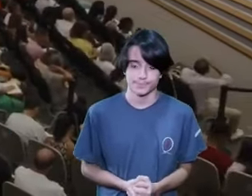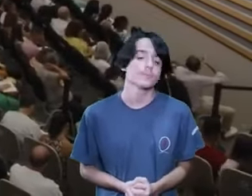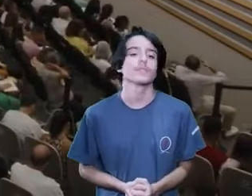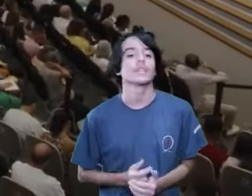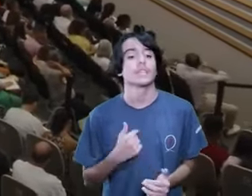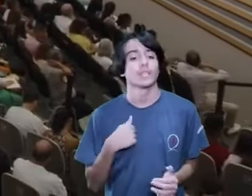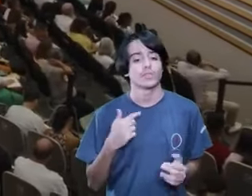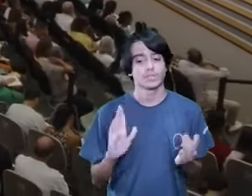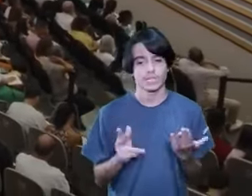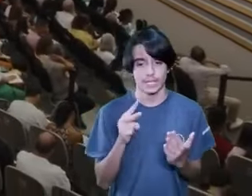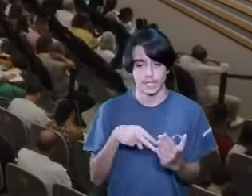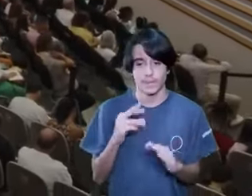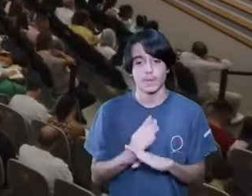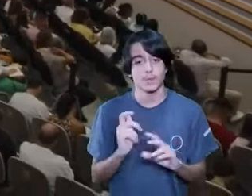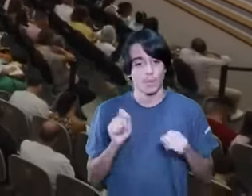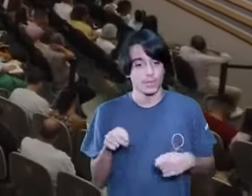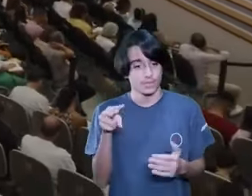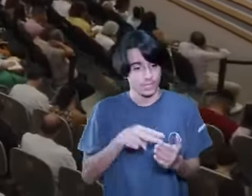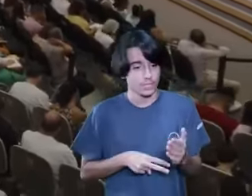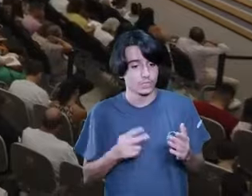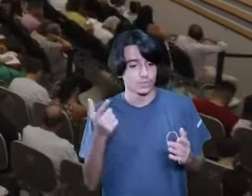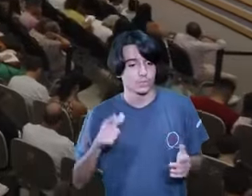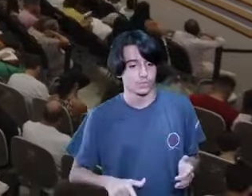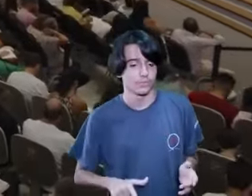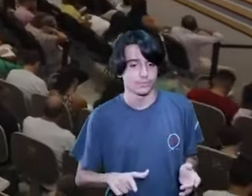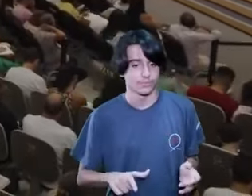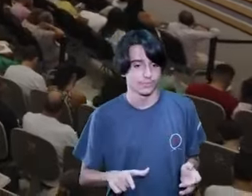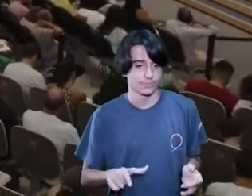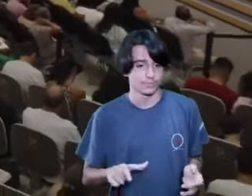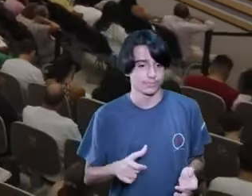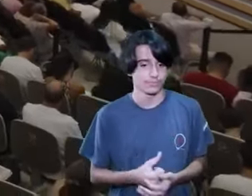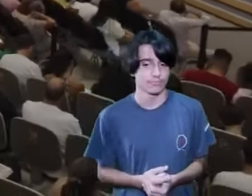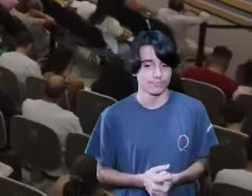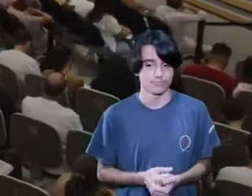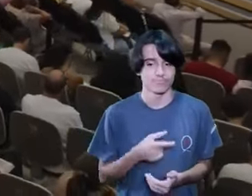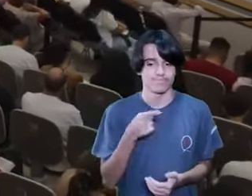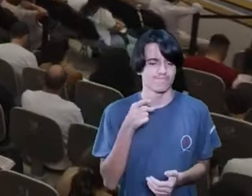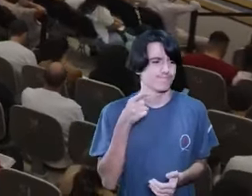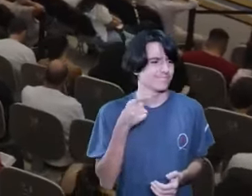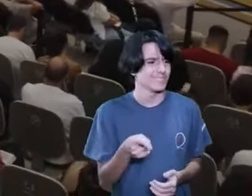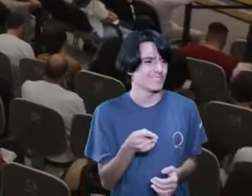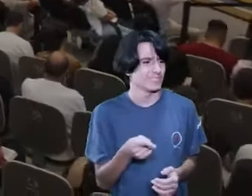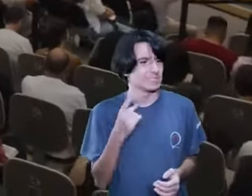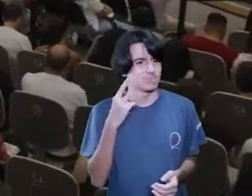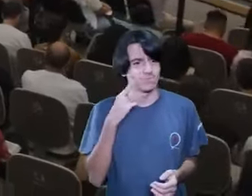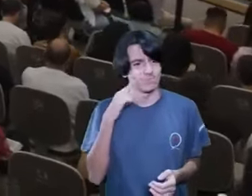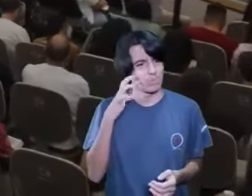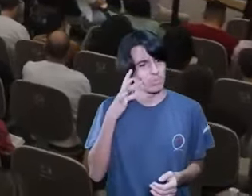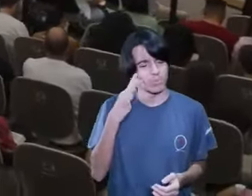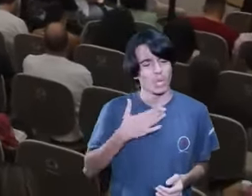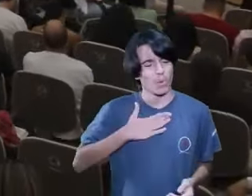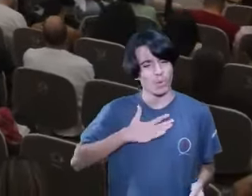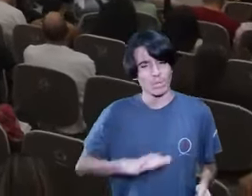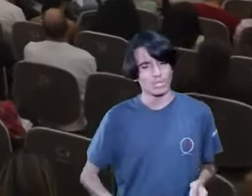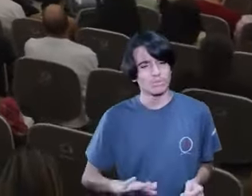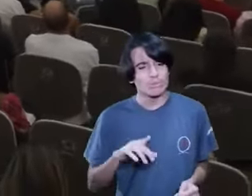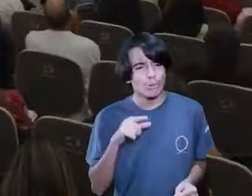Eu já li, mas posso ler de novo o 22? E ele, contrariado com esta palavra,